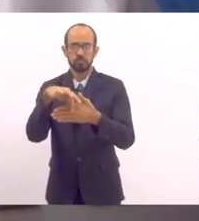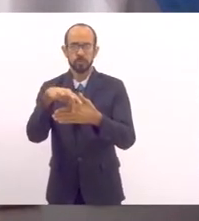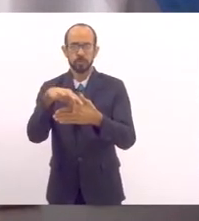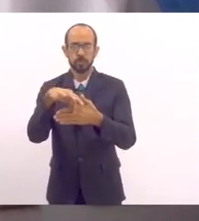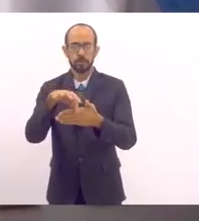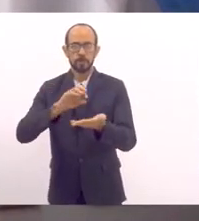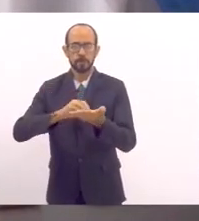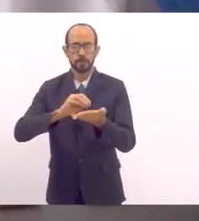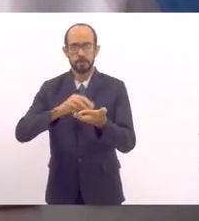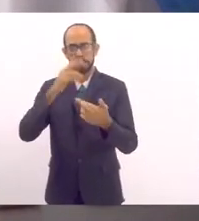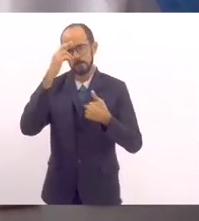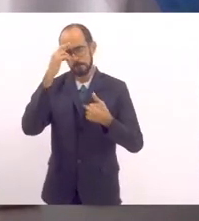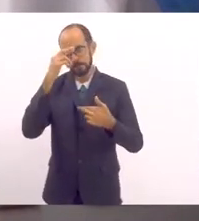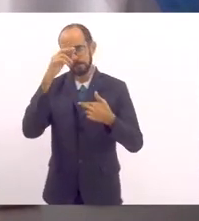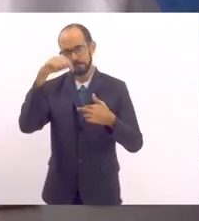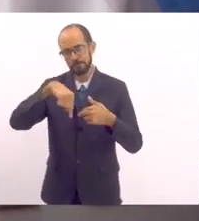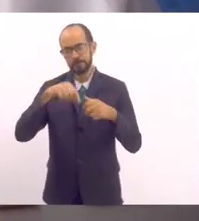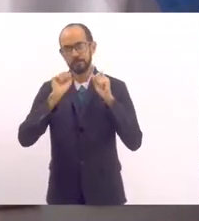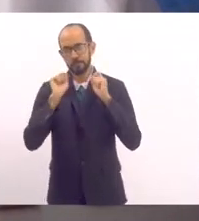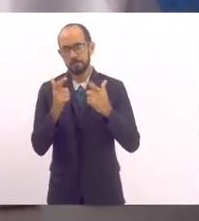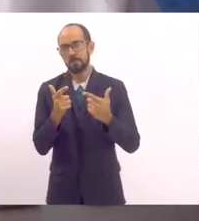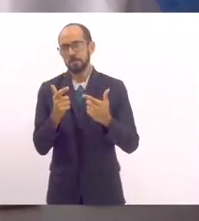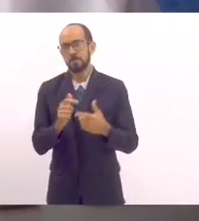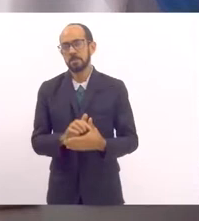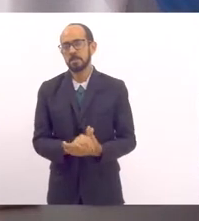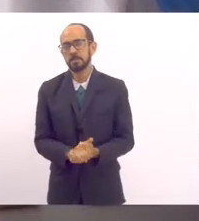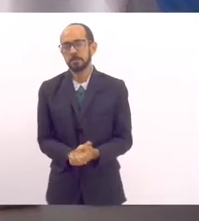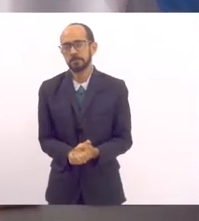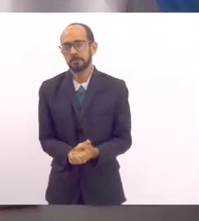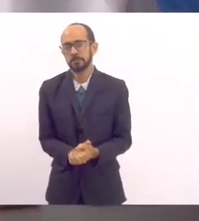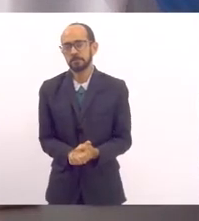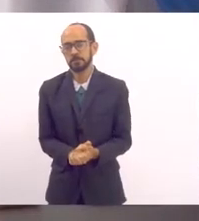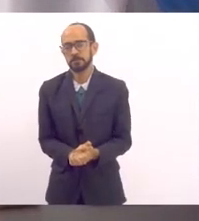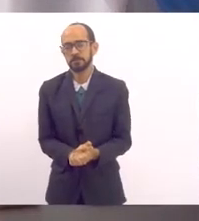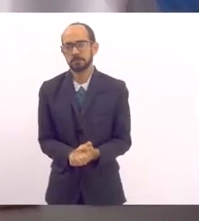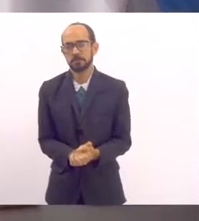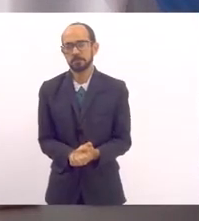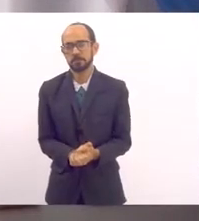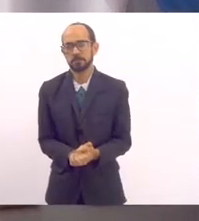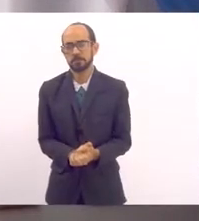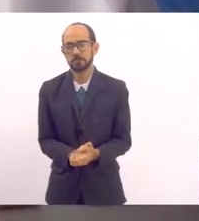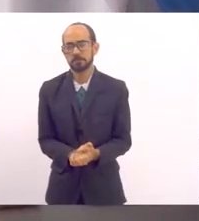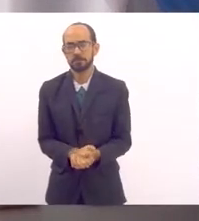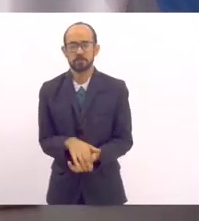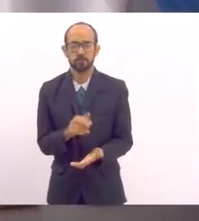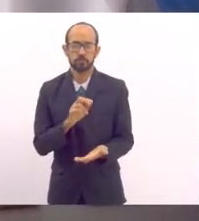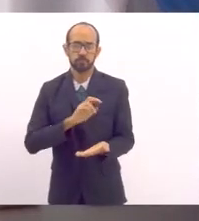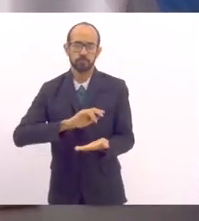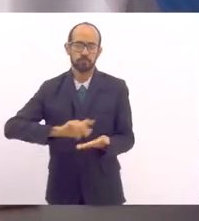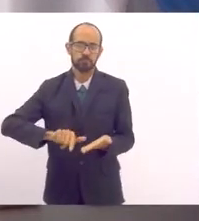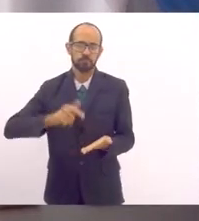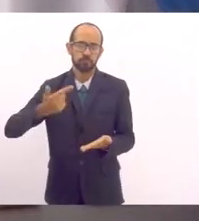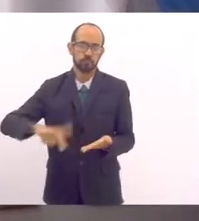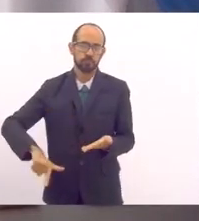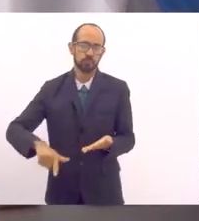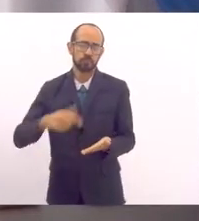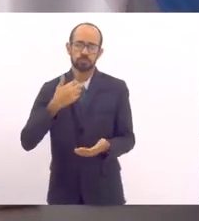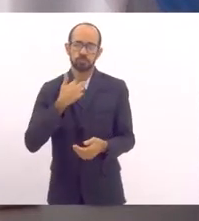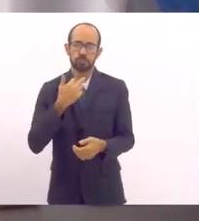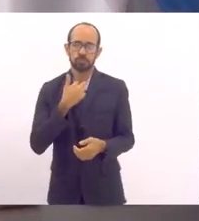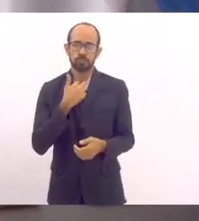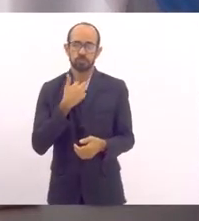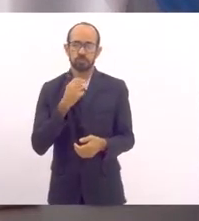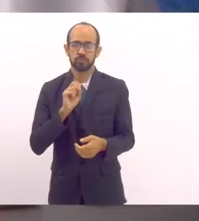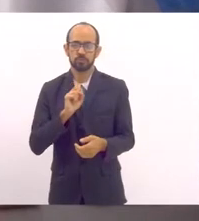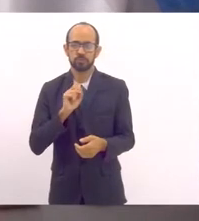de respeito para com esta casa. Para com esta casa. Agora, as demais que não puderam, infelizmente, mas a